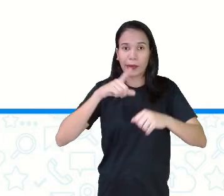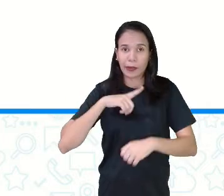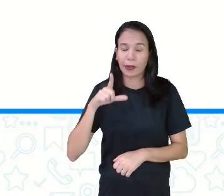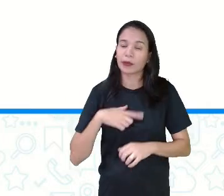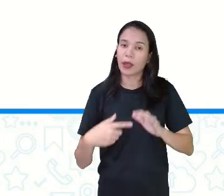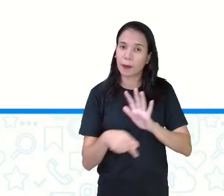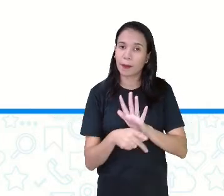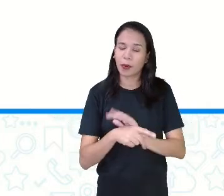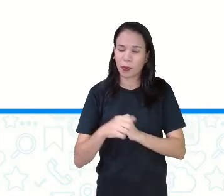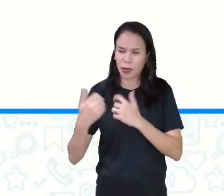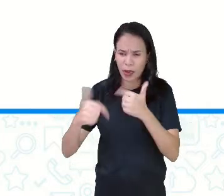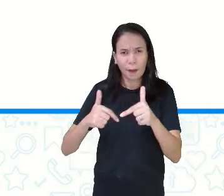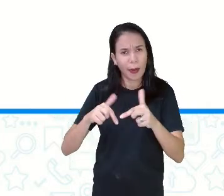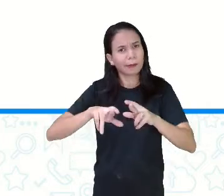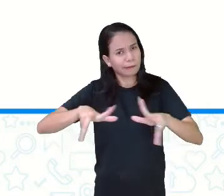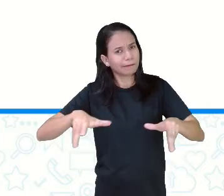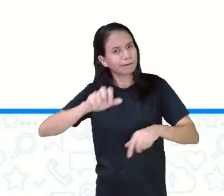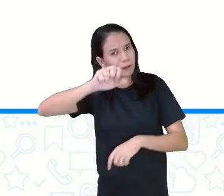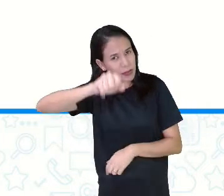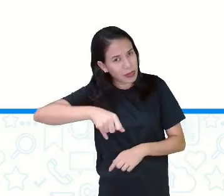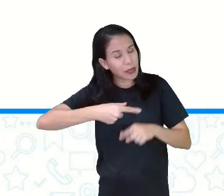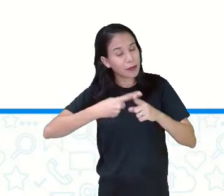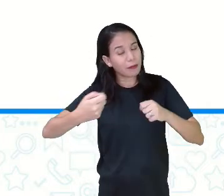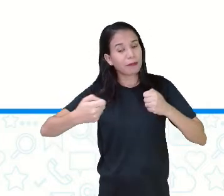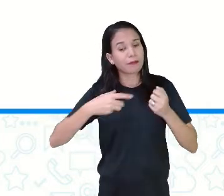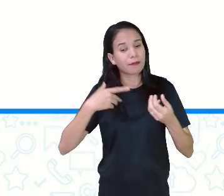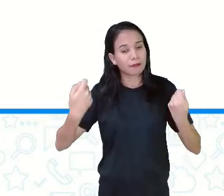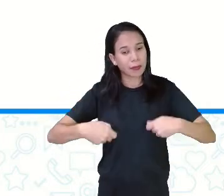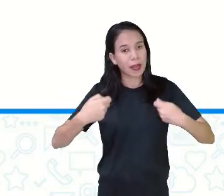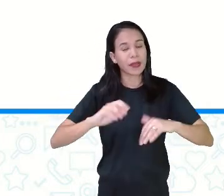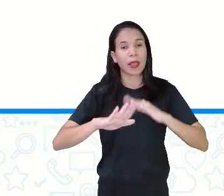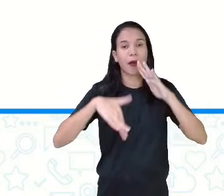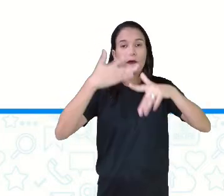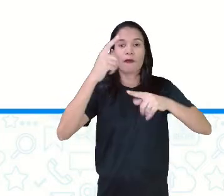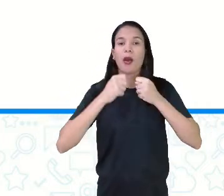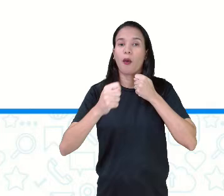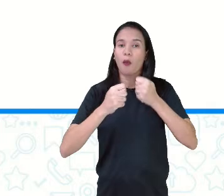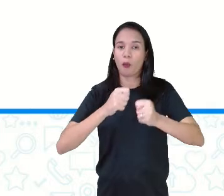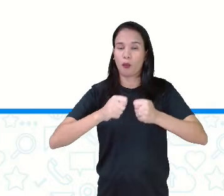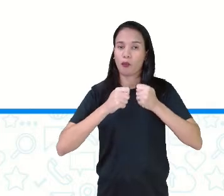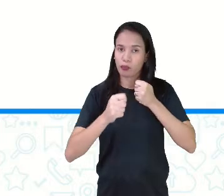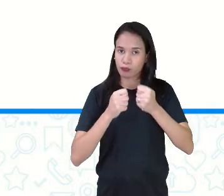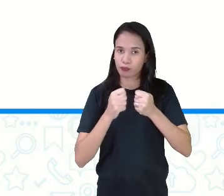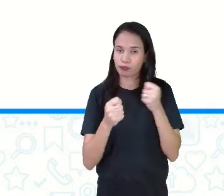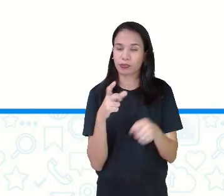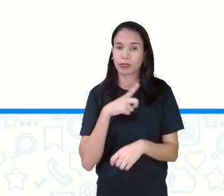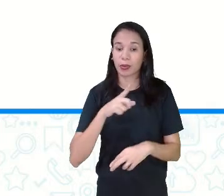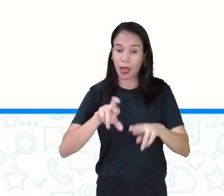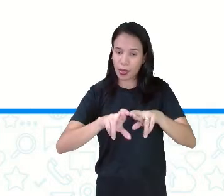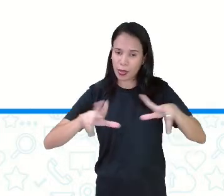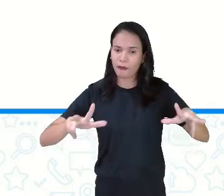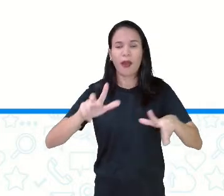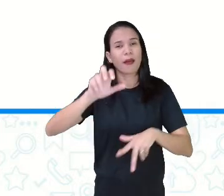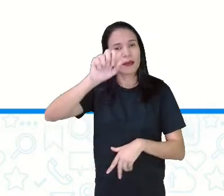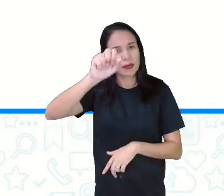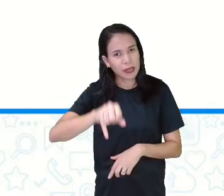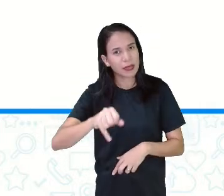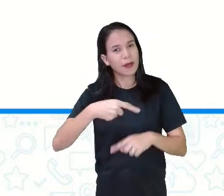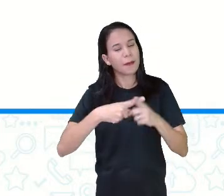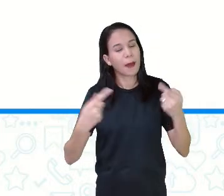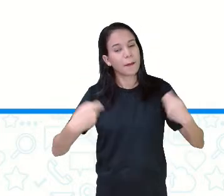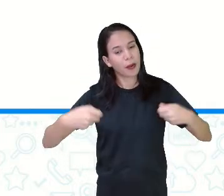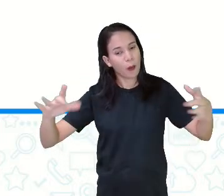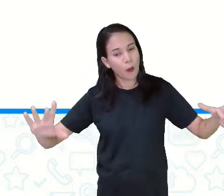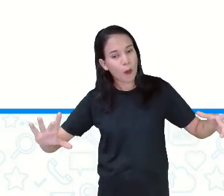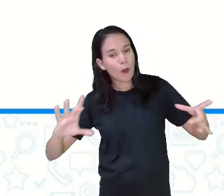técnicas de trabalho distintas para o desenvolvimento econômico de cada um. São distintos, são diferentes, mas eles